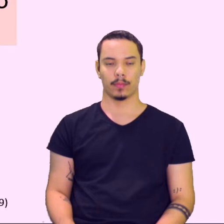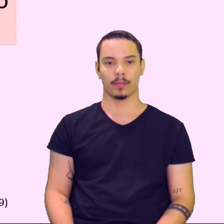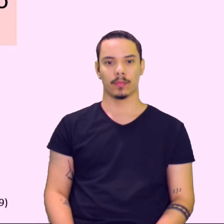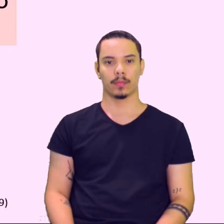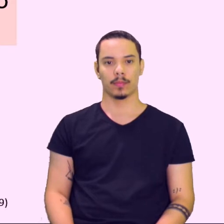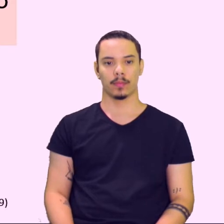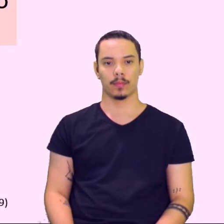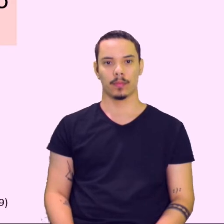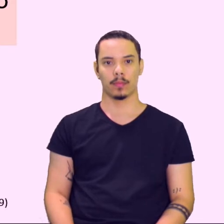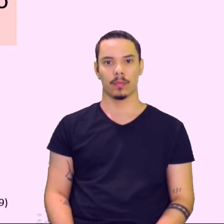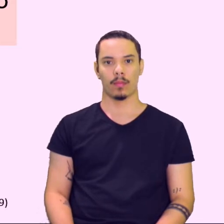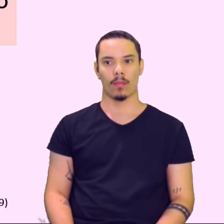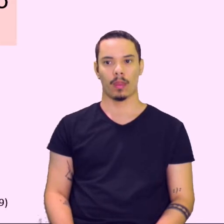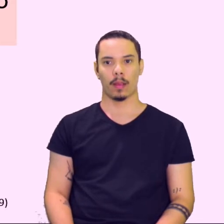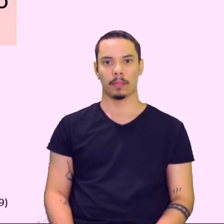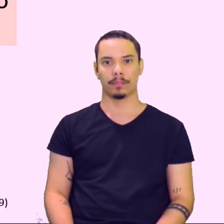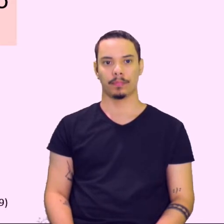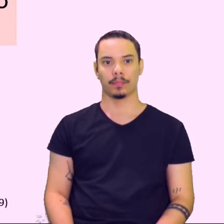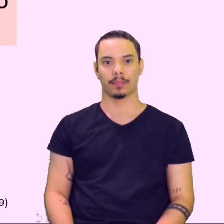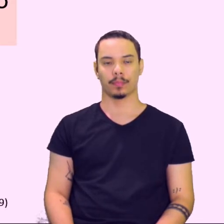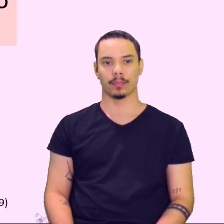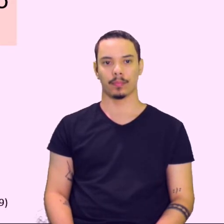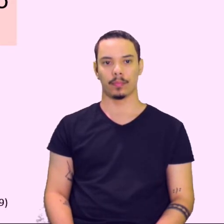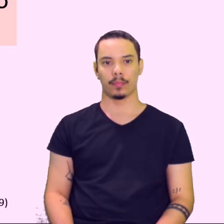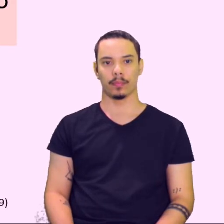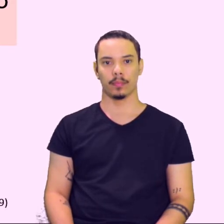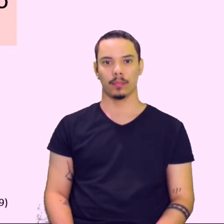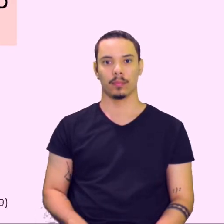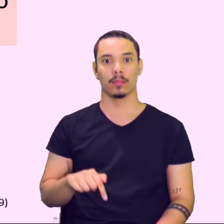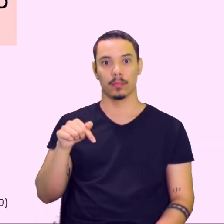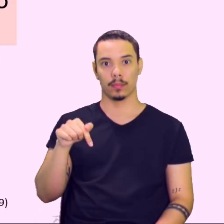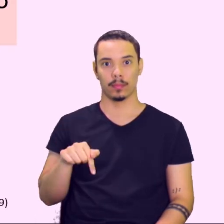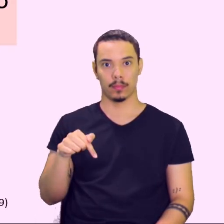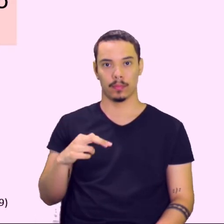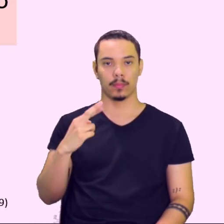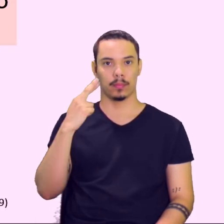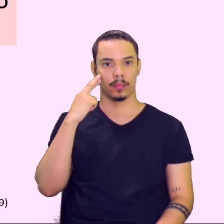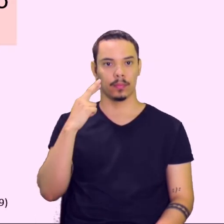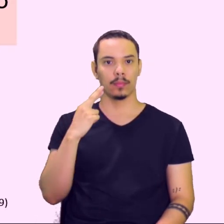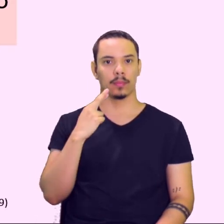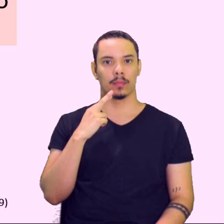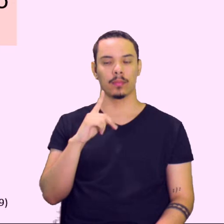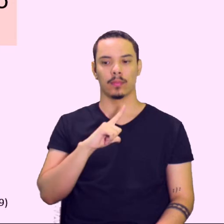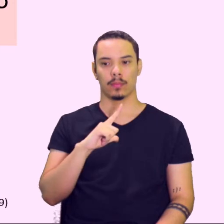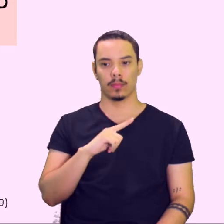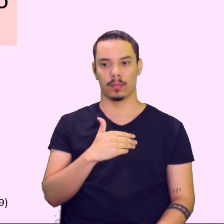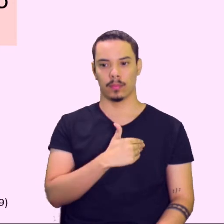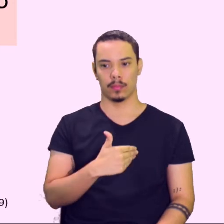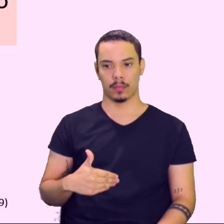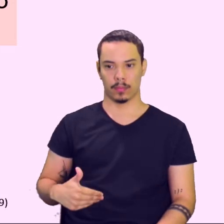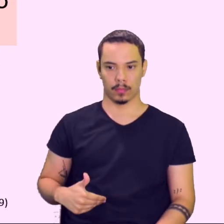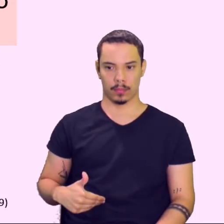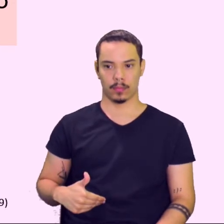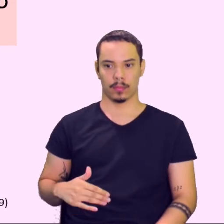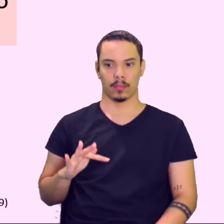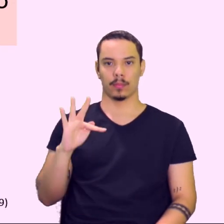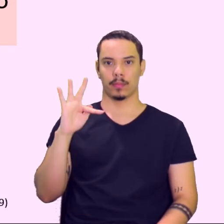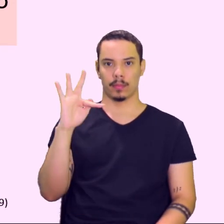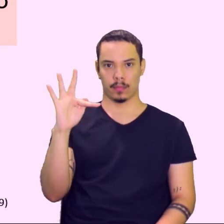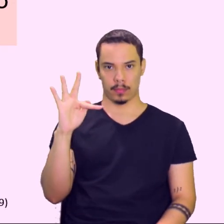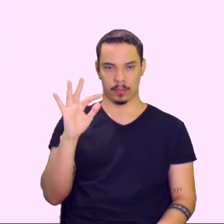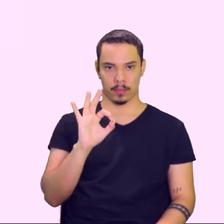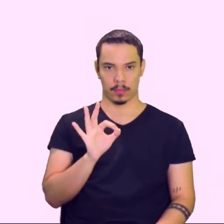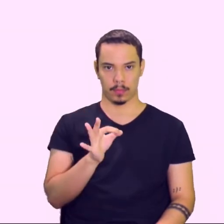falou, esferas, né? Isso. Aí no caso aqui de Rondônia, Rondônia com o governo federal. É isso? Show de bola. Beleza, vamos lá. Vamos